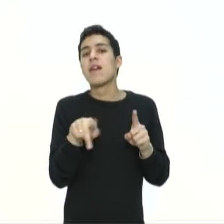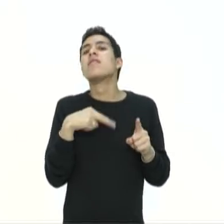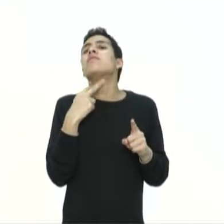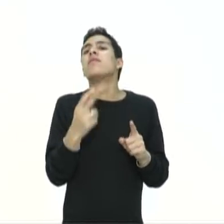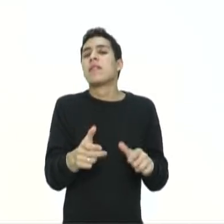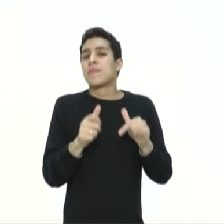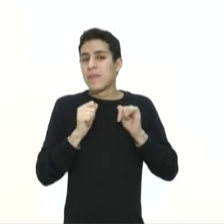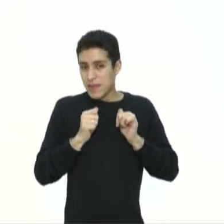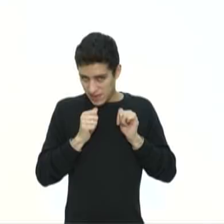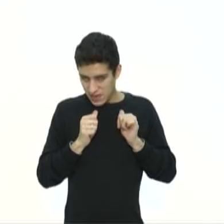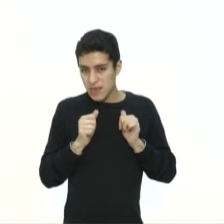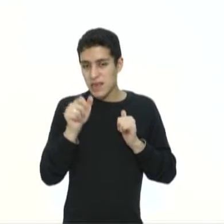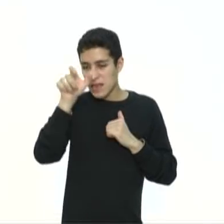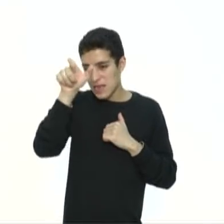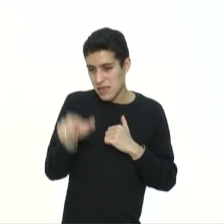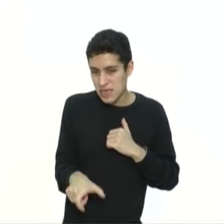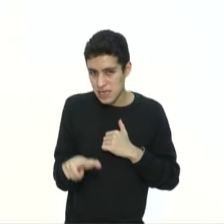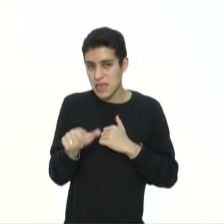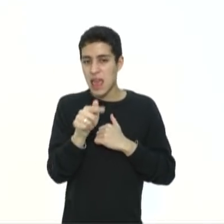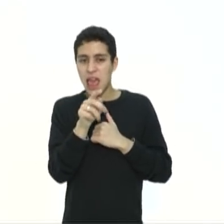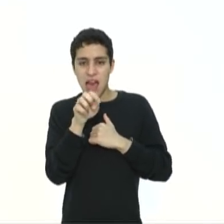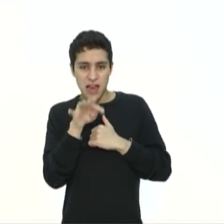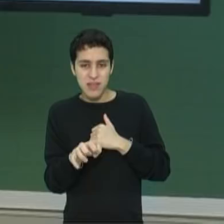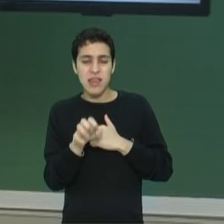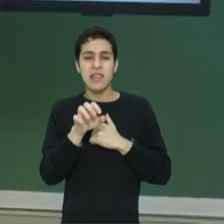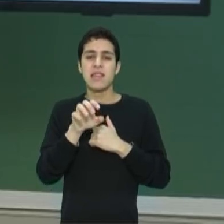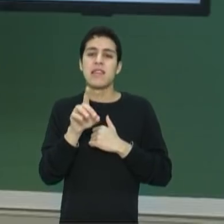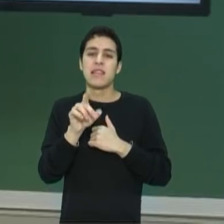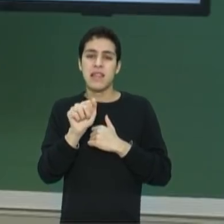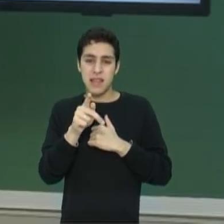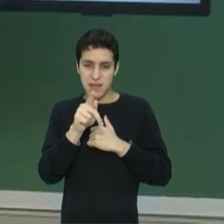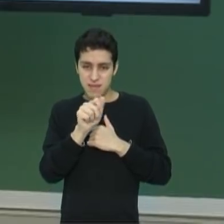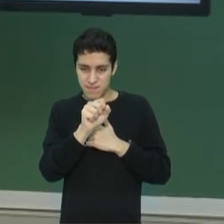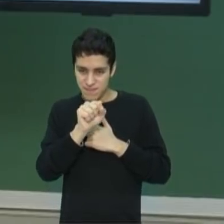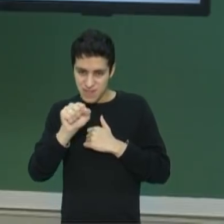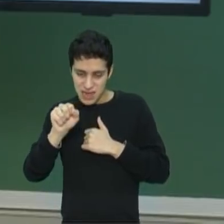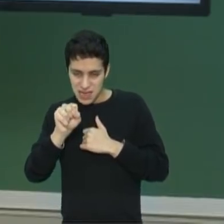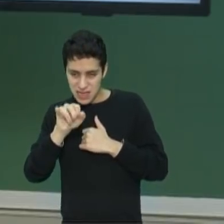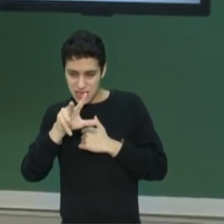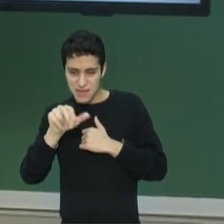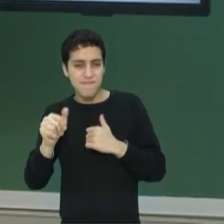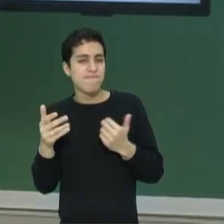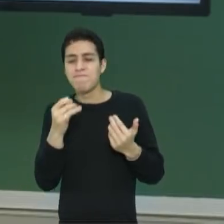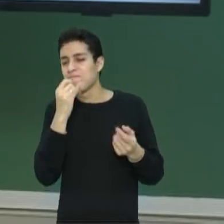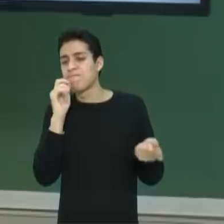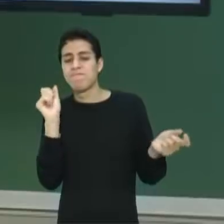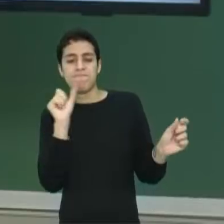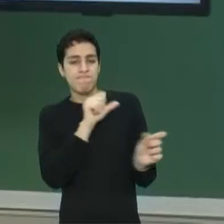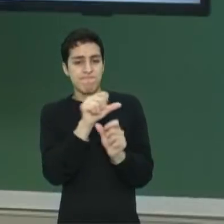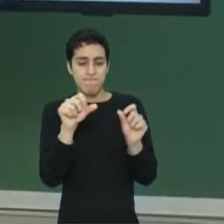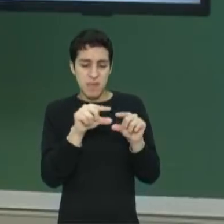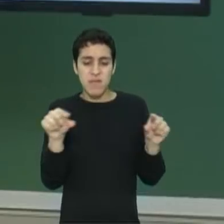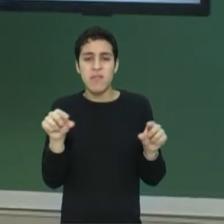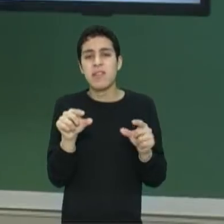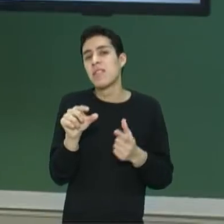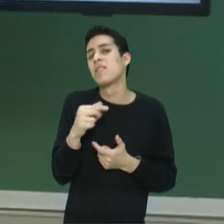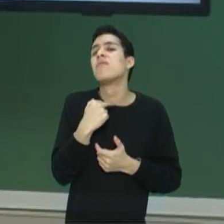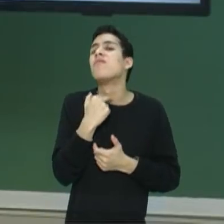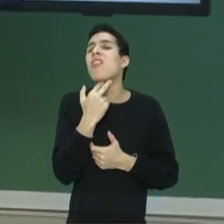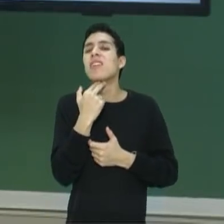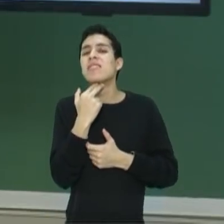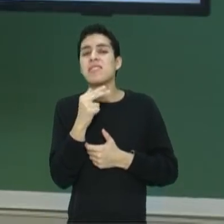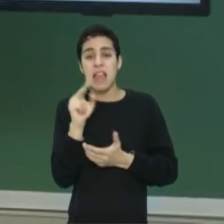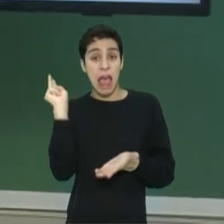passiva, o termo que pratica a ação verbal é o agente da passiva. Se a gente fosse transformar essa frase na voz ativa,